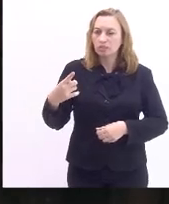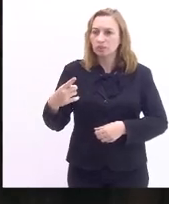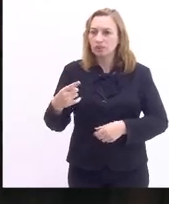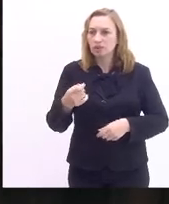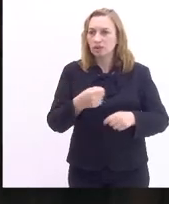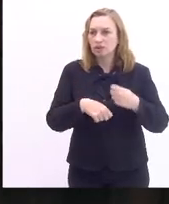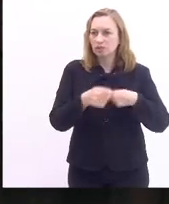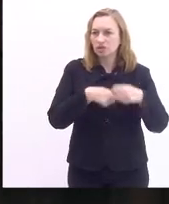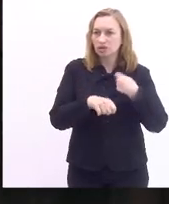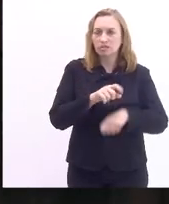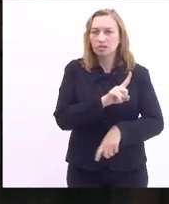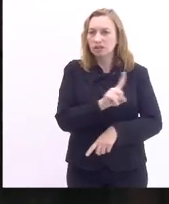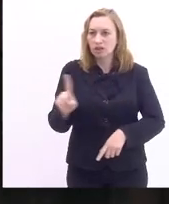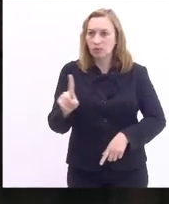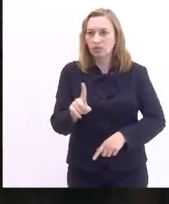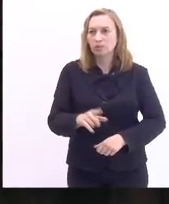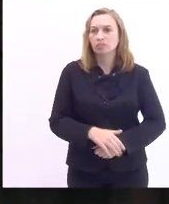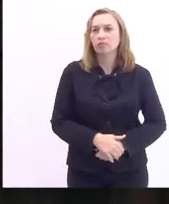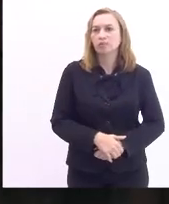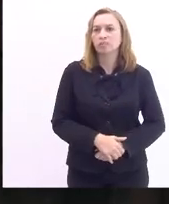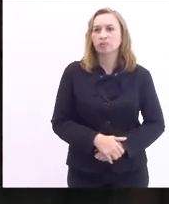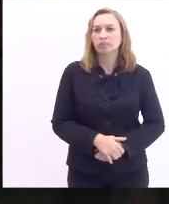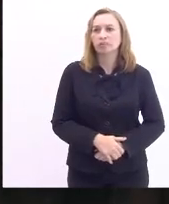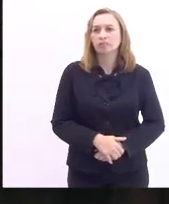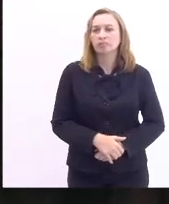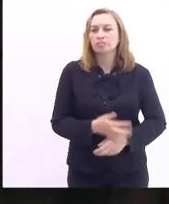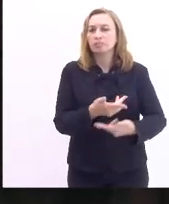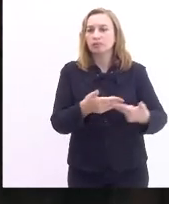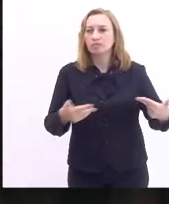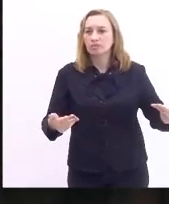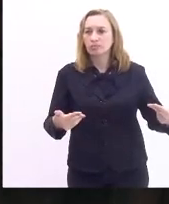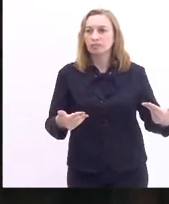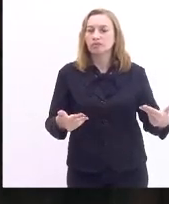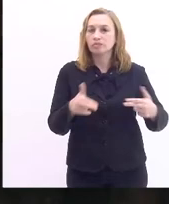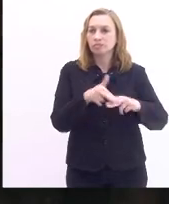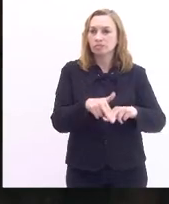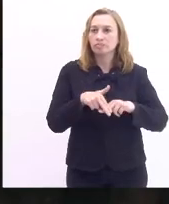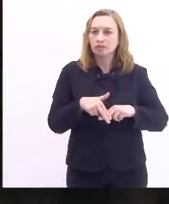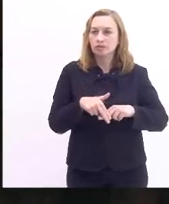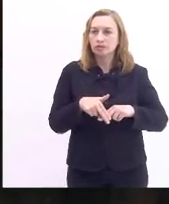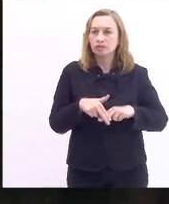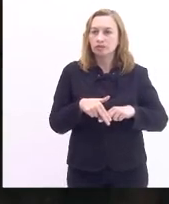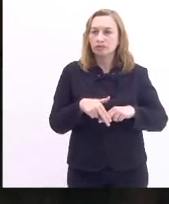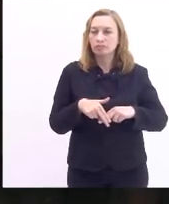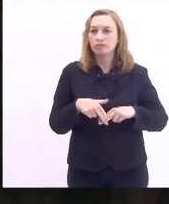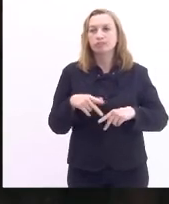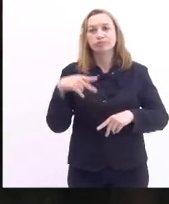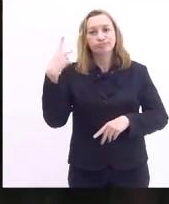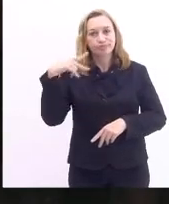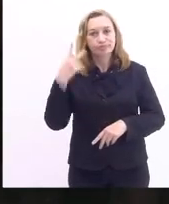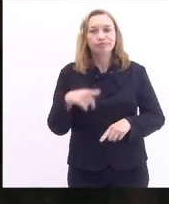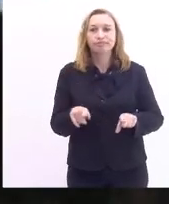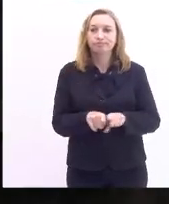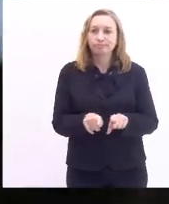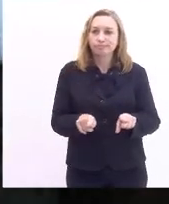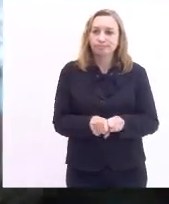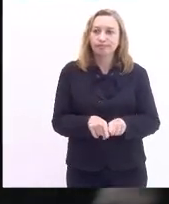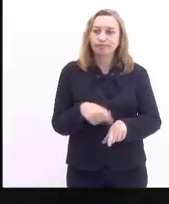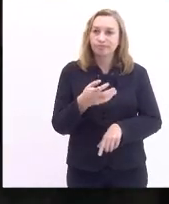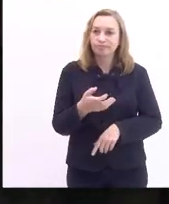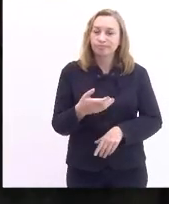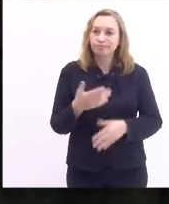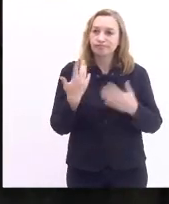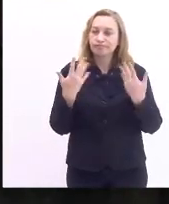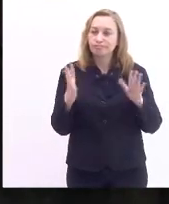não Ceará e por uma série de junções inclusive de natureza política e eu